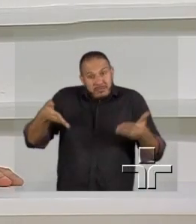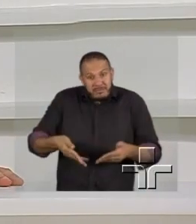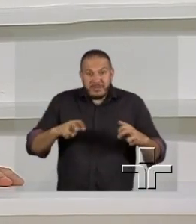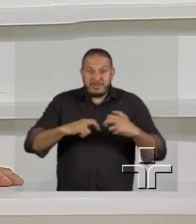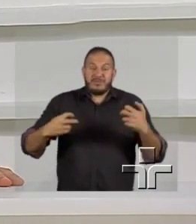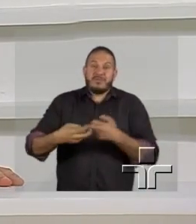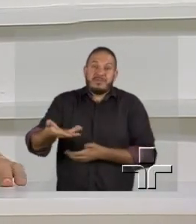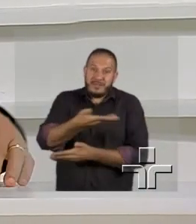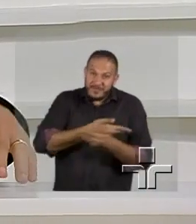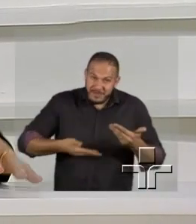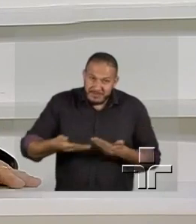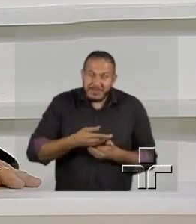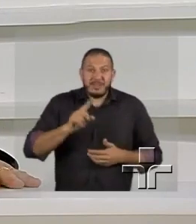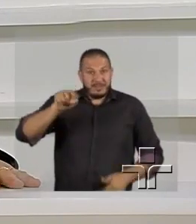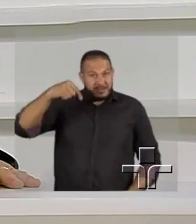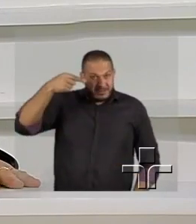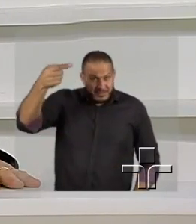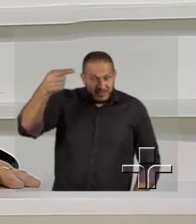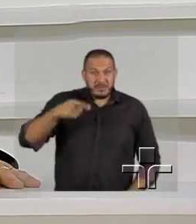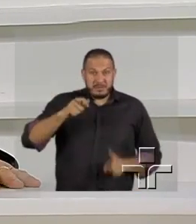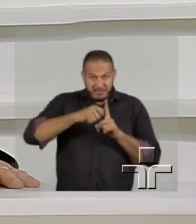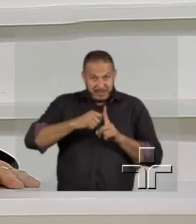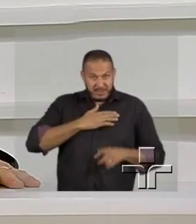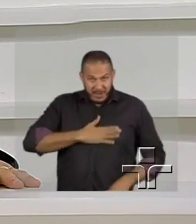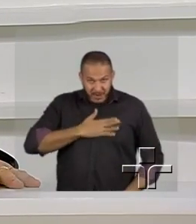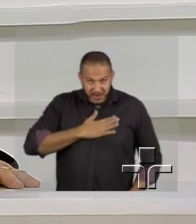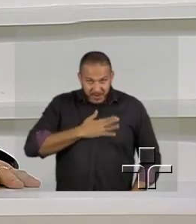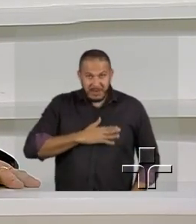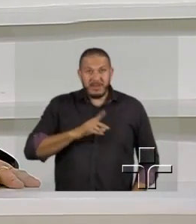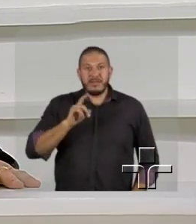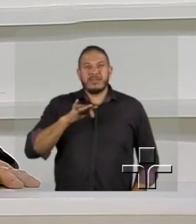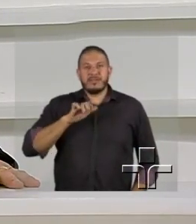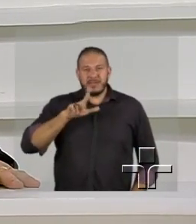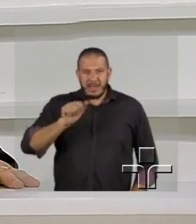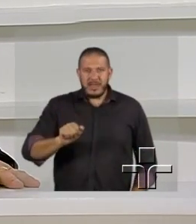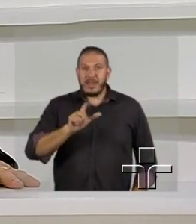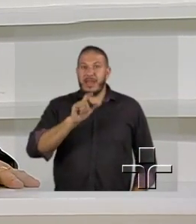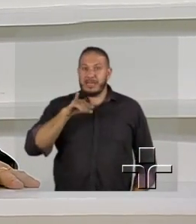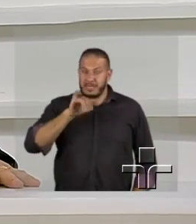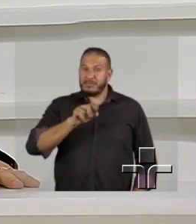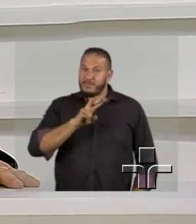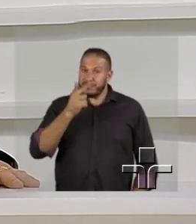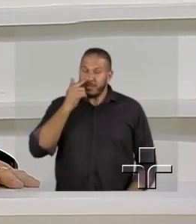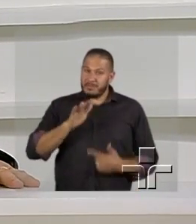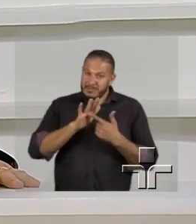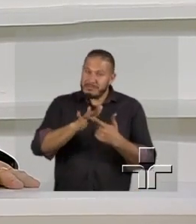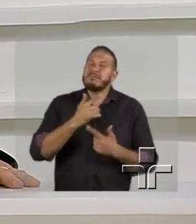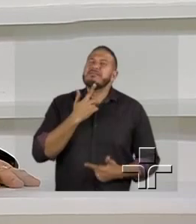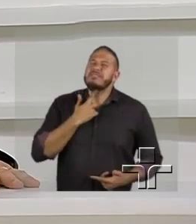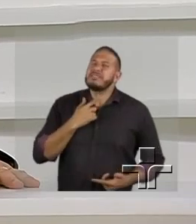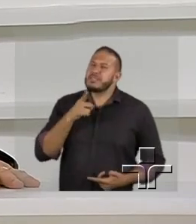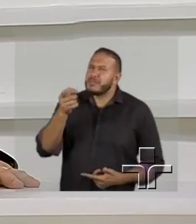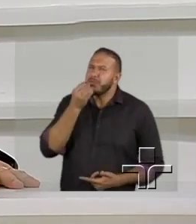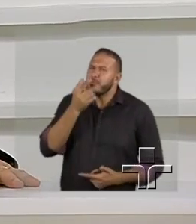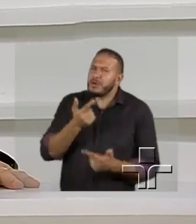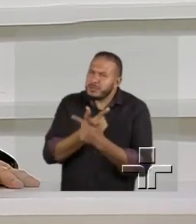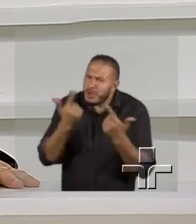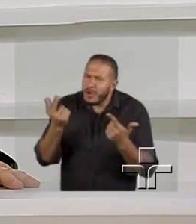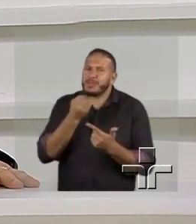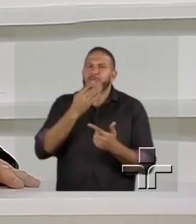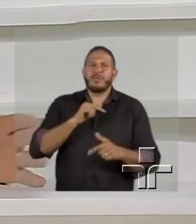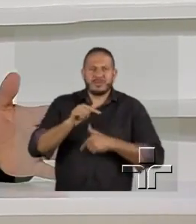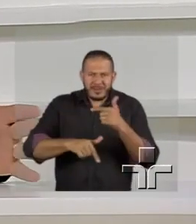Eu também não sei todas as circunstâncias, eu ouvi muito pouca coisa, não sei se já foi decidido na justiça, ou se ainda